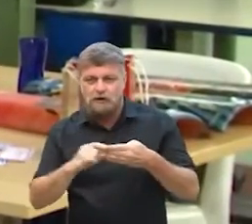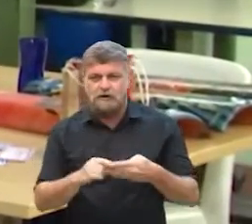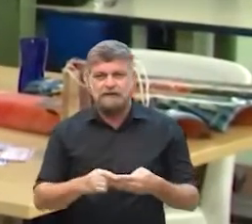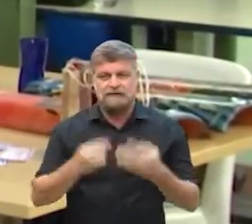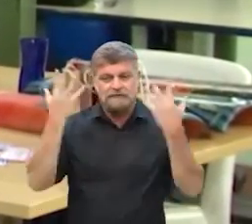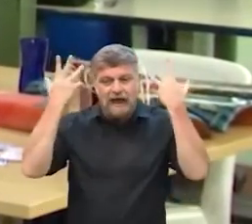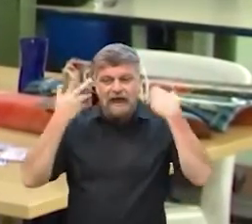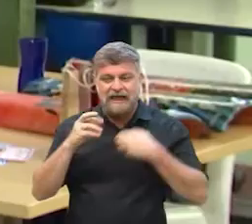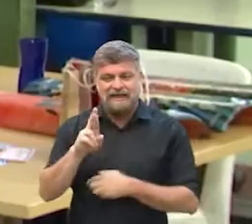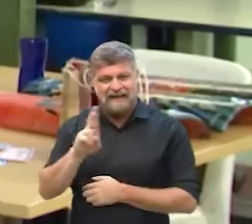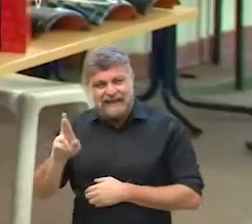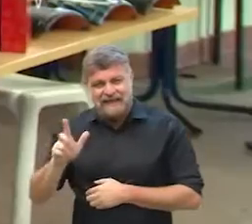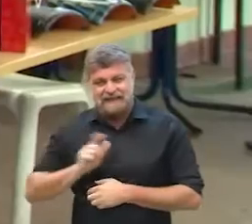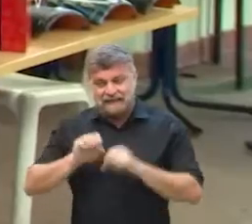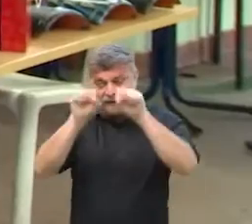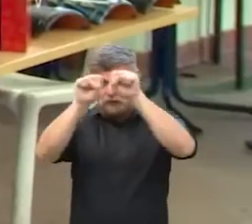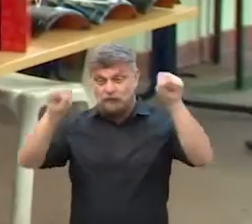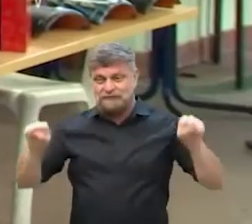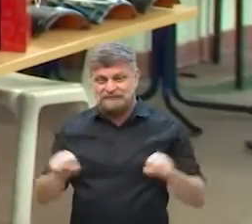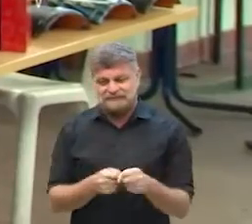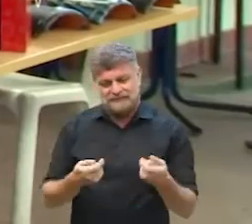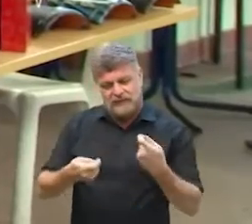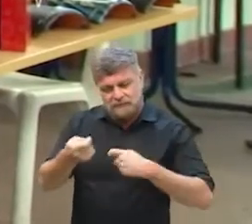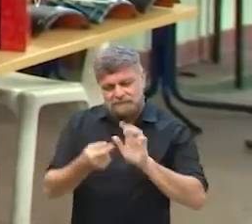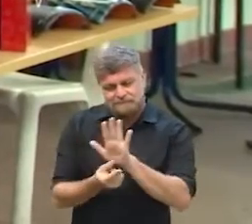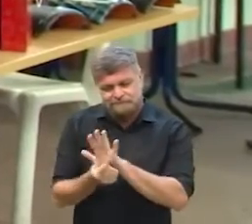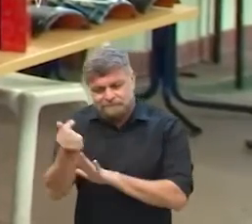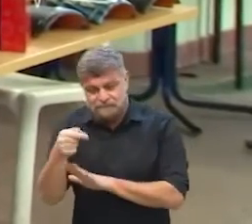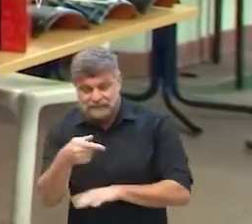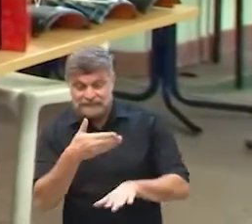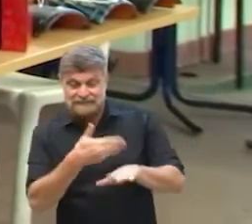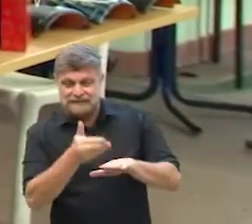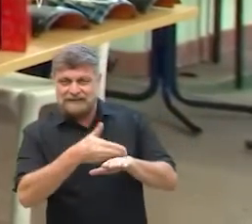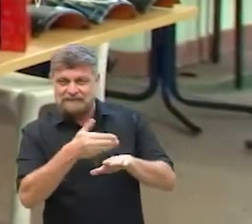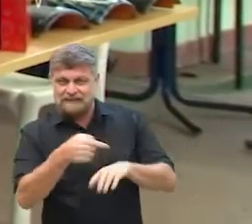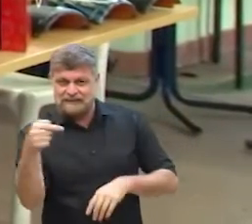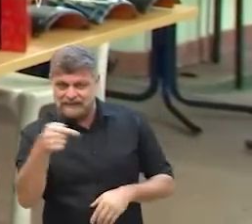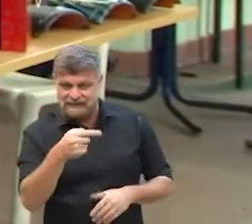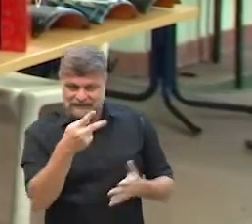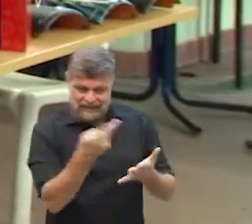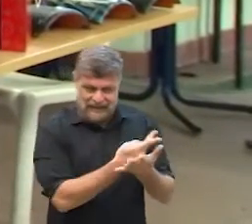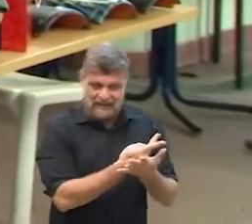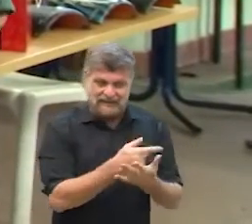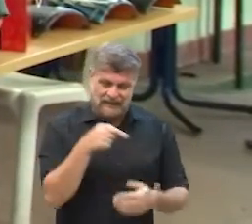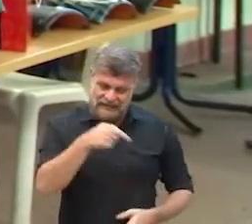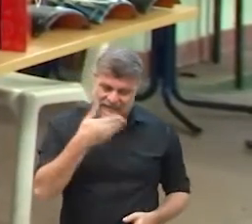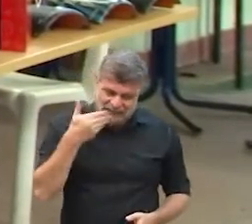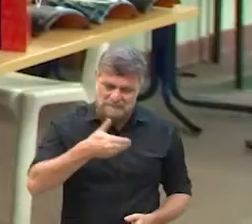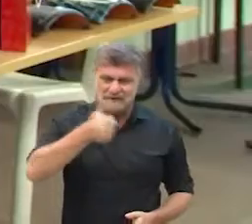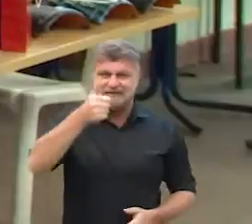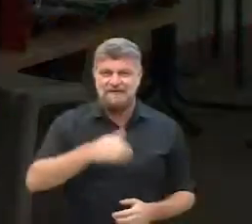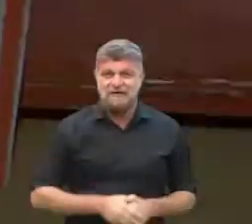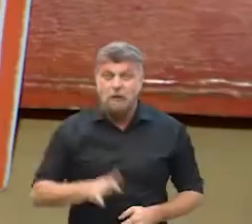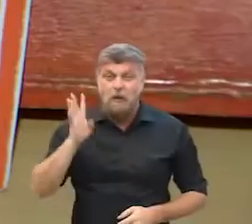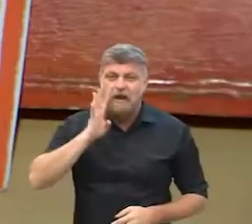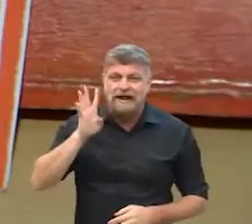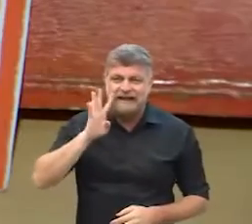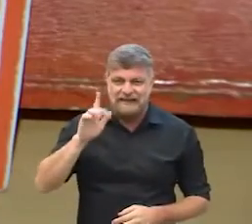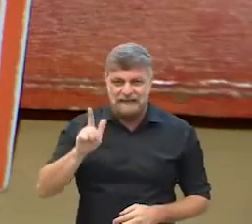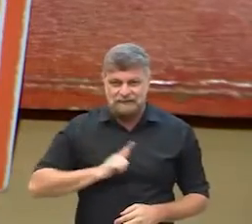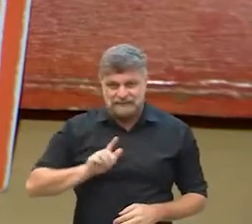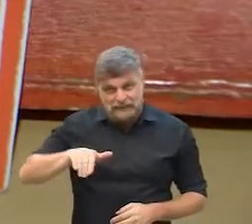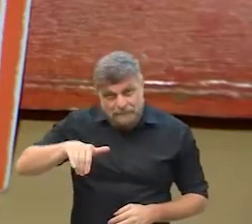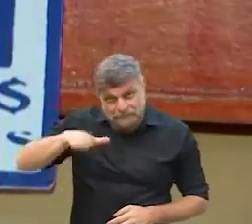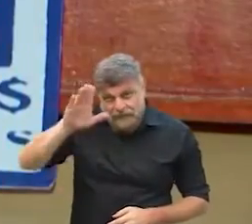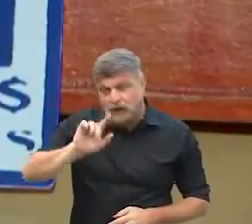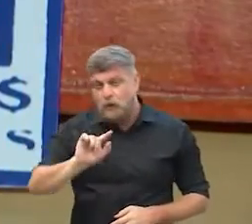dólar, declaração de imposto de renda, tem todo um sistema financeiro para eles poderem treinar aqui, né? Melhor errar aqui do que lá fora. E olha